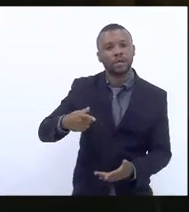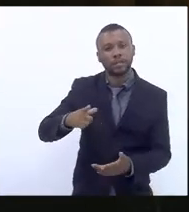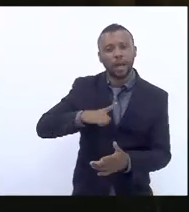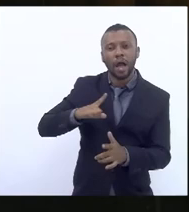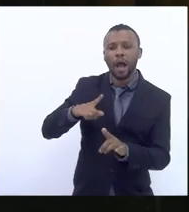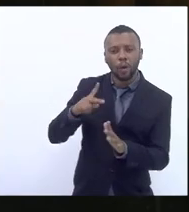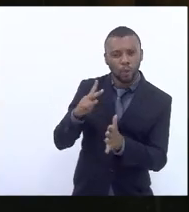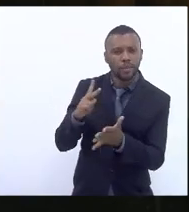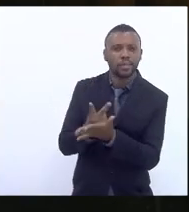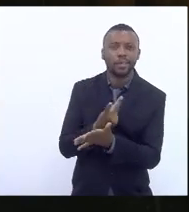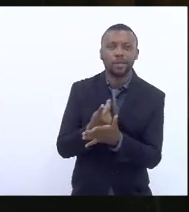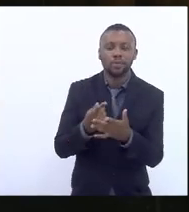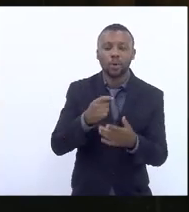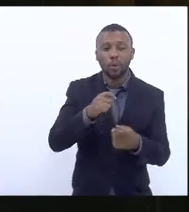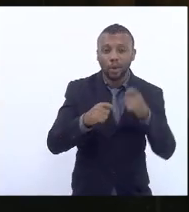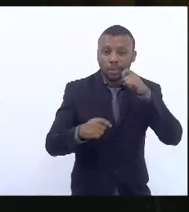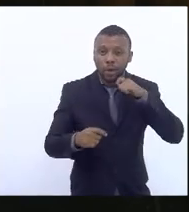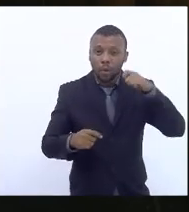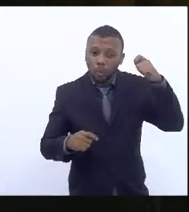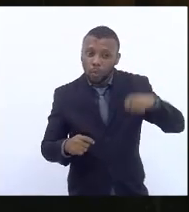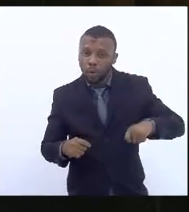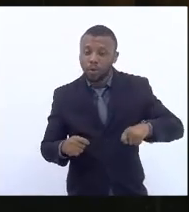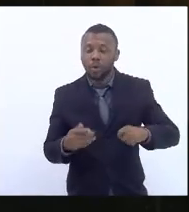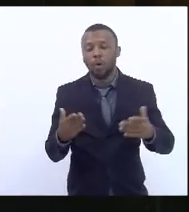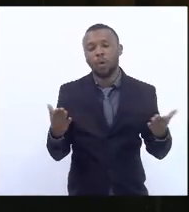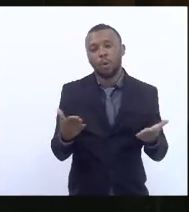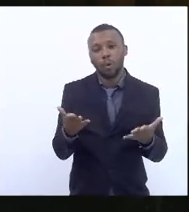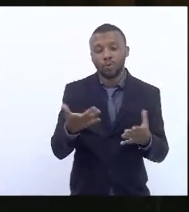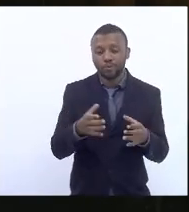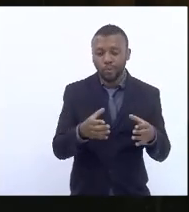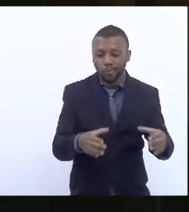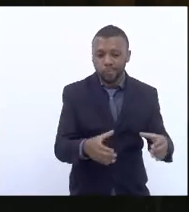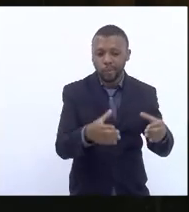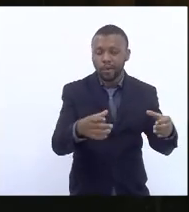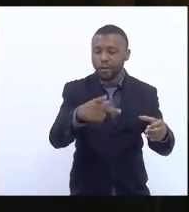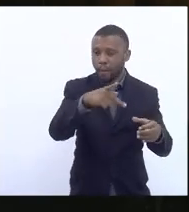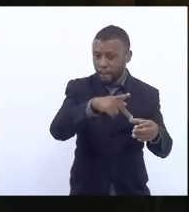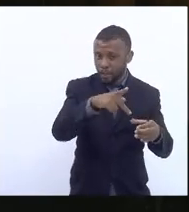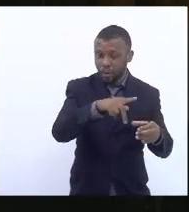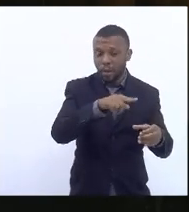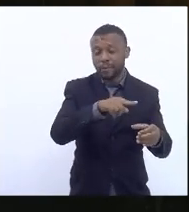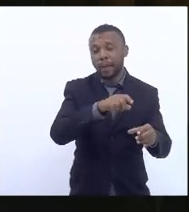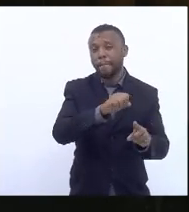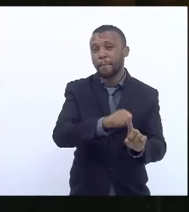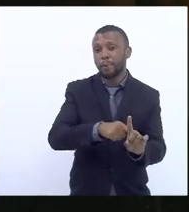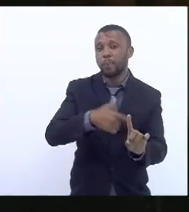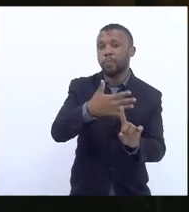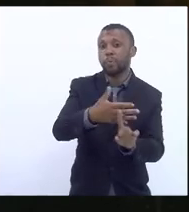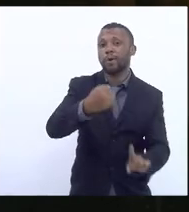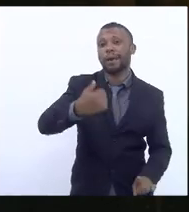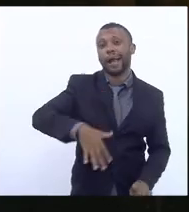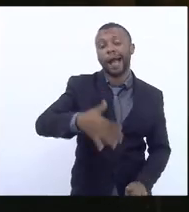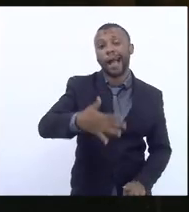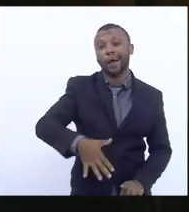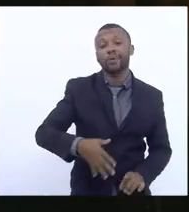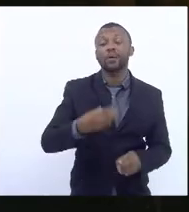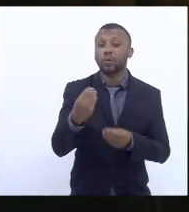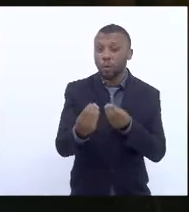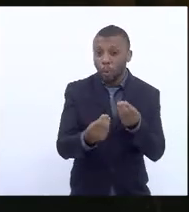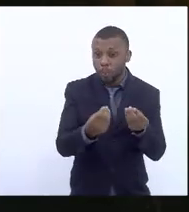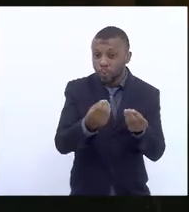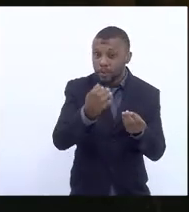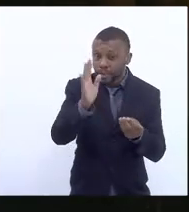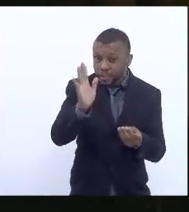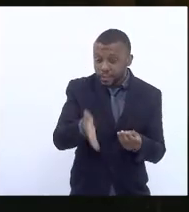Ucrânia, nós estamos aí com um barril de petróleo cada vez mais alto. E que se não bastasse, como se